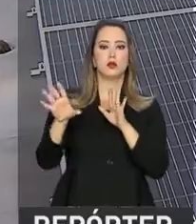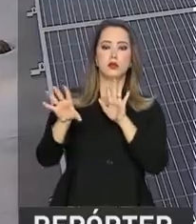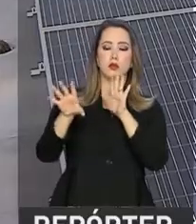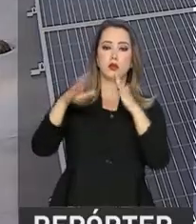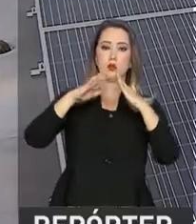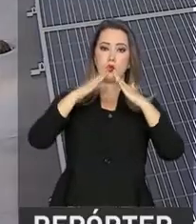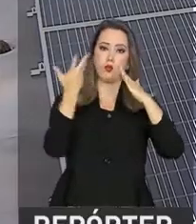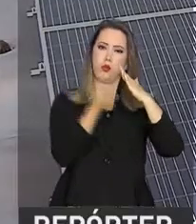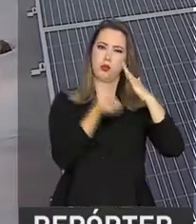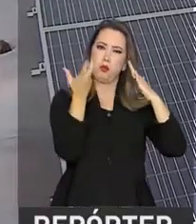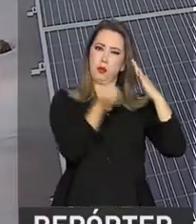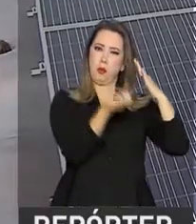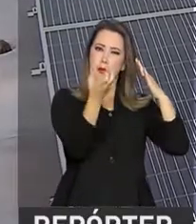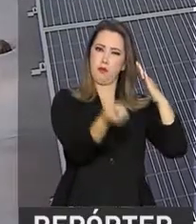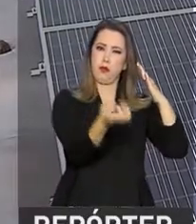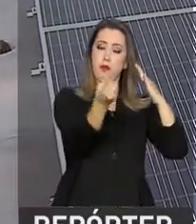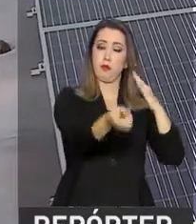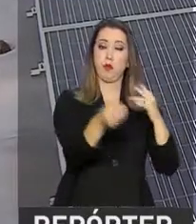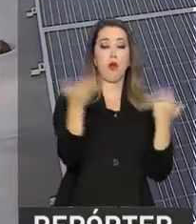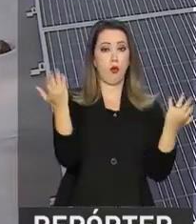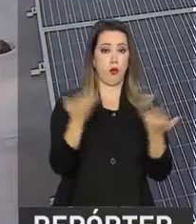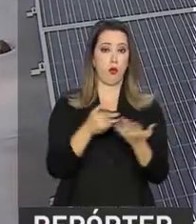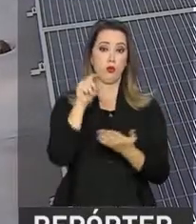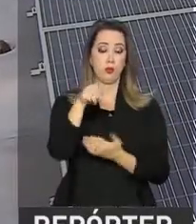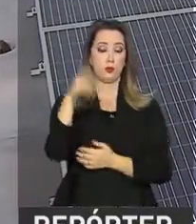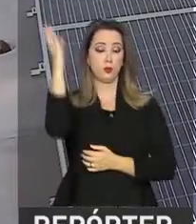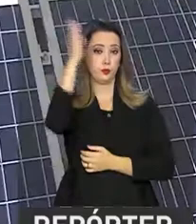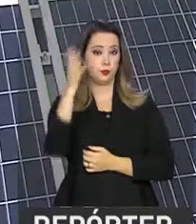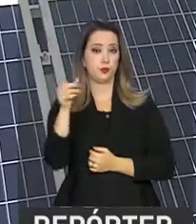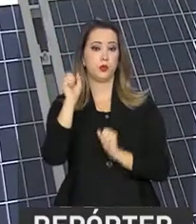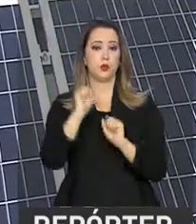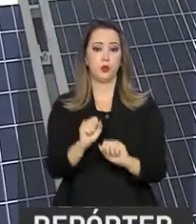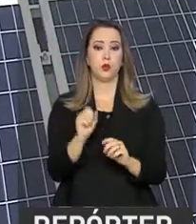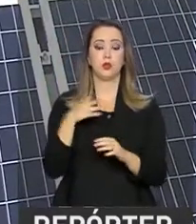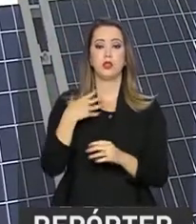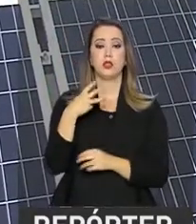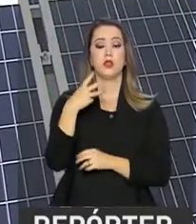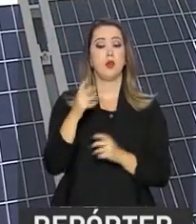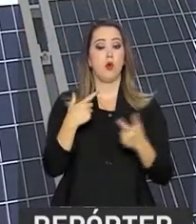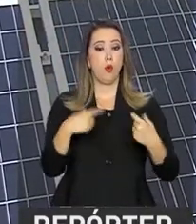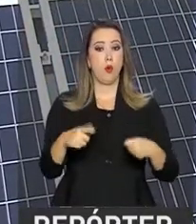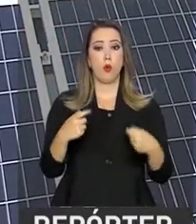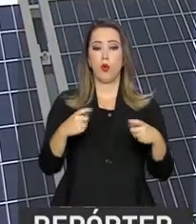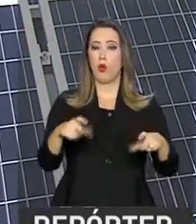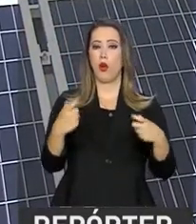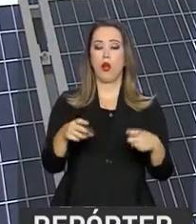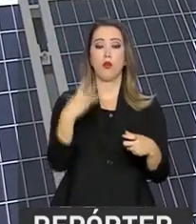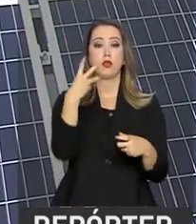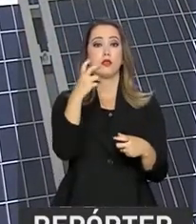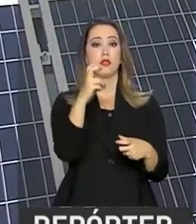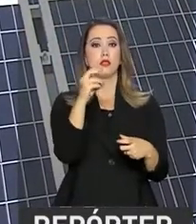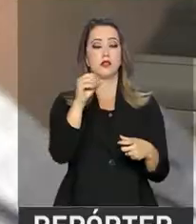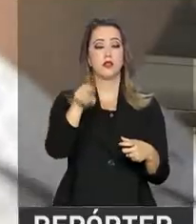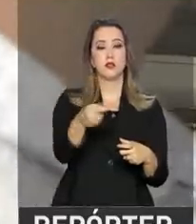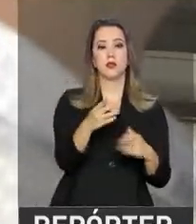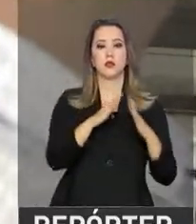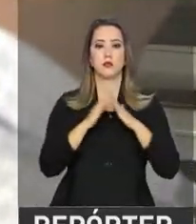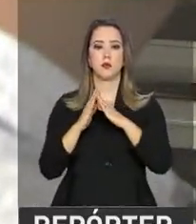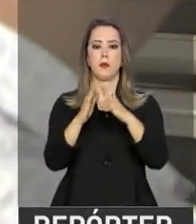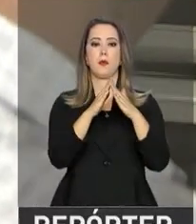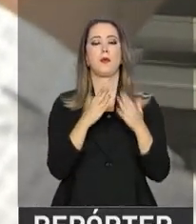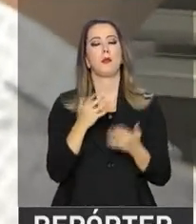de micro e mini geração de energia instalados hoje no país poderiam abastecer uma cidade com 350 mil casos em